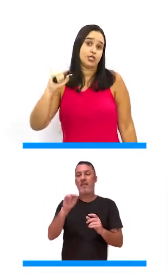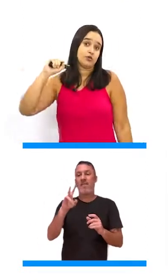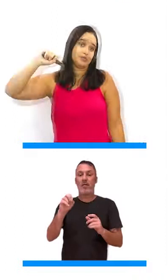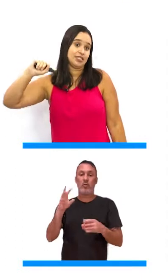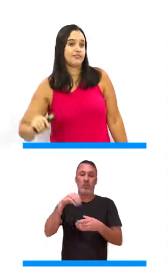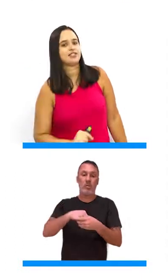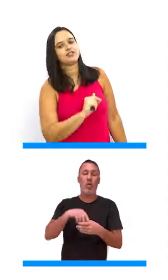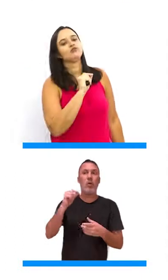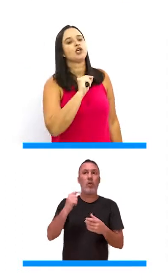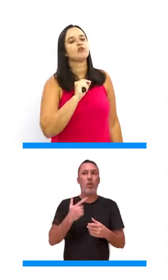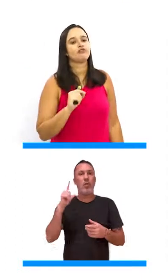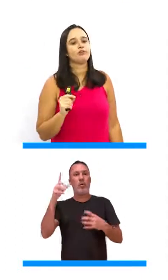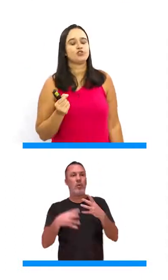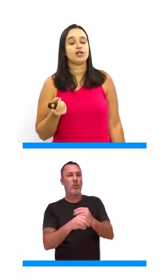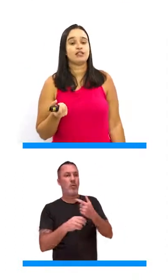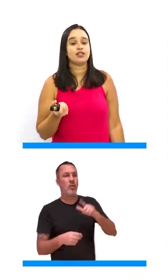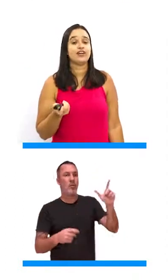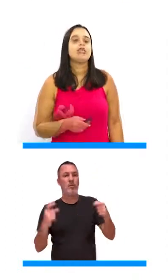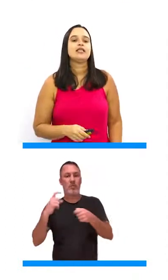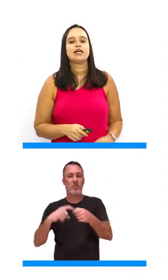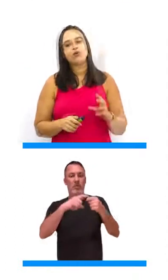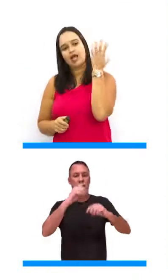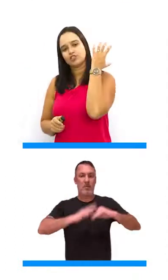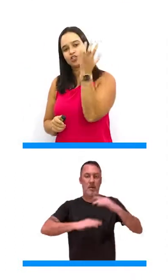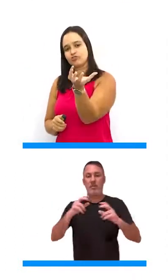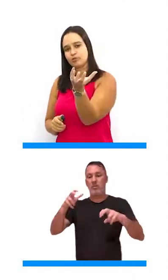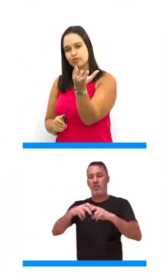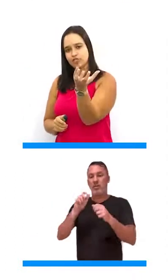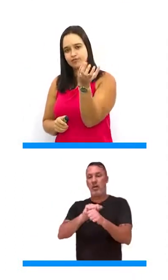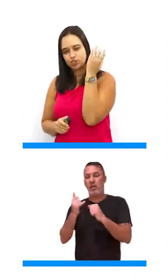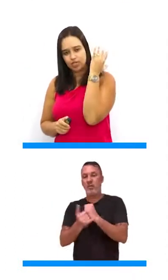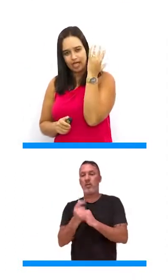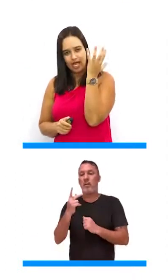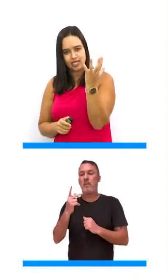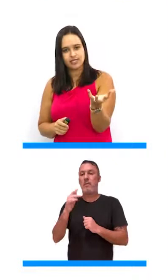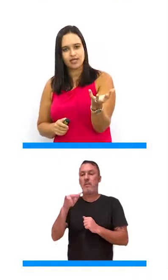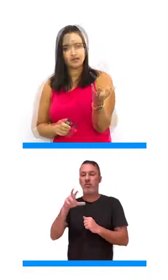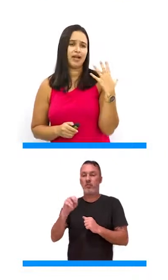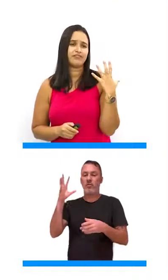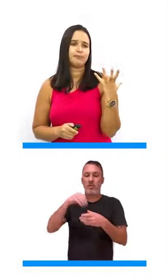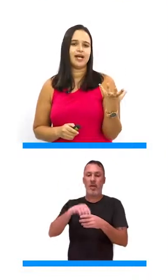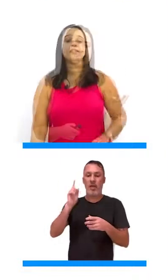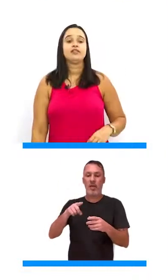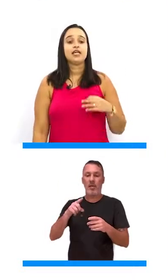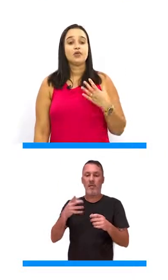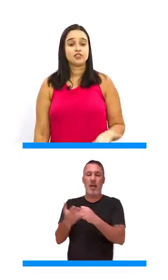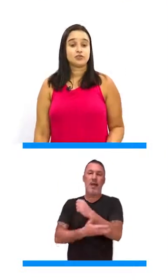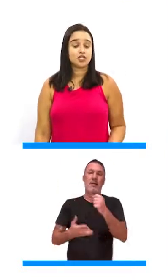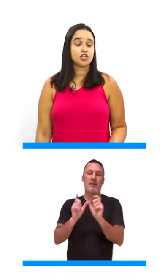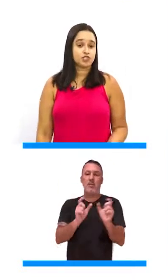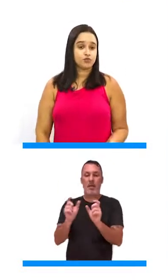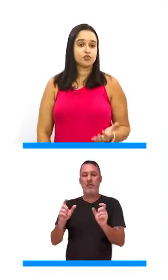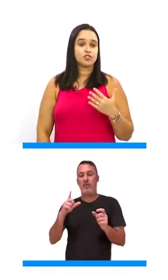algo. Tem o quê? Derivação de algo que foi mencionado na frase. Então, adjetivos primitivos, a gente tem a raiz ali, palavra base. Então,